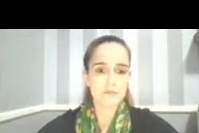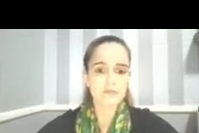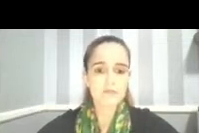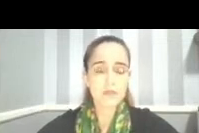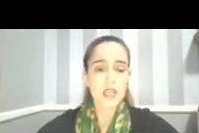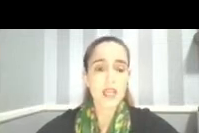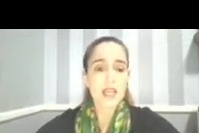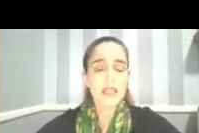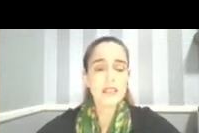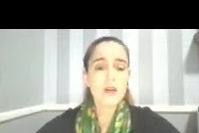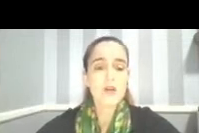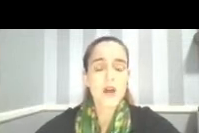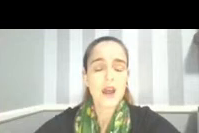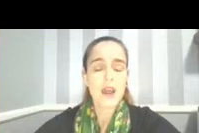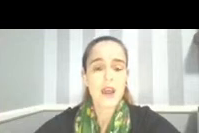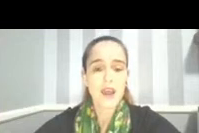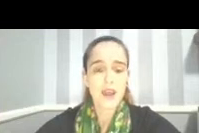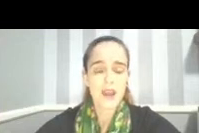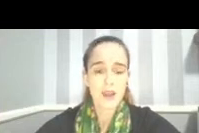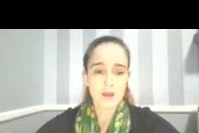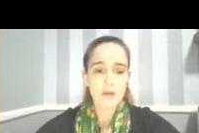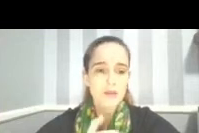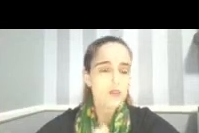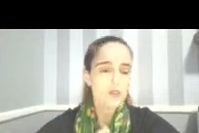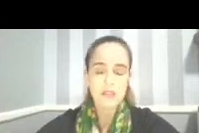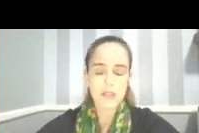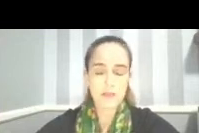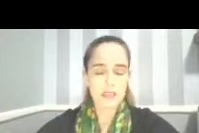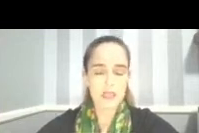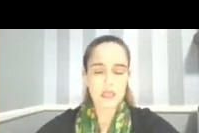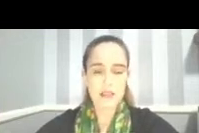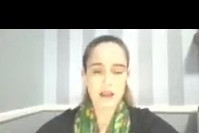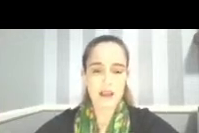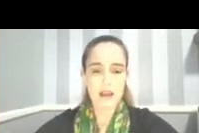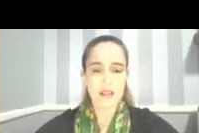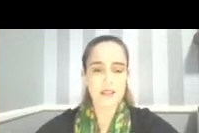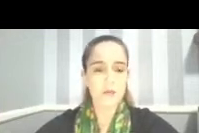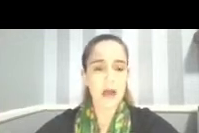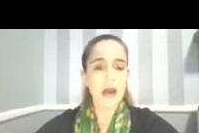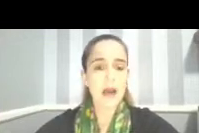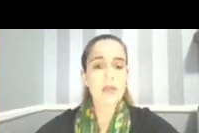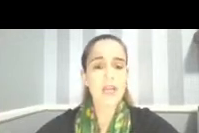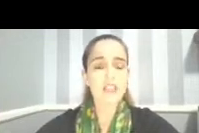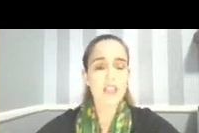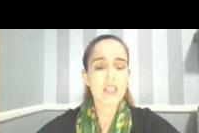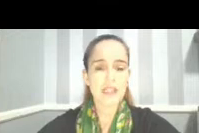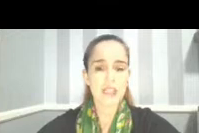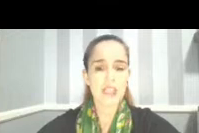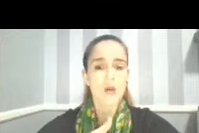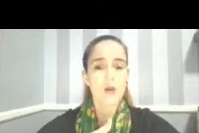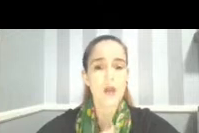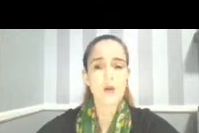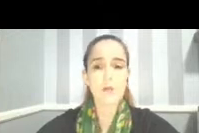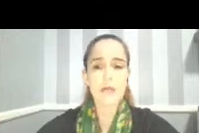contamine. Então, o que eu mostrei para vocês na última aula, né, o que a gente tem que